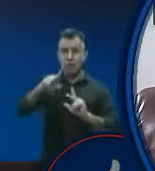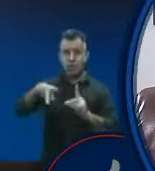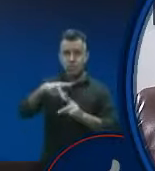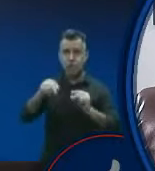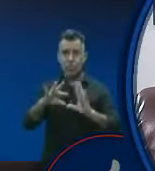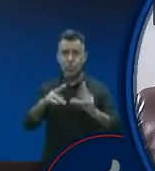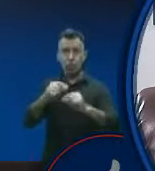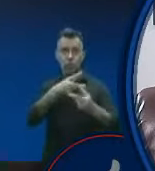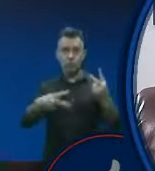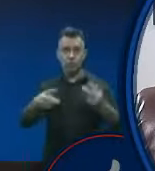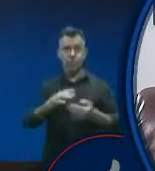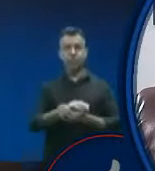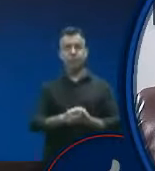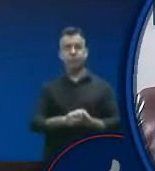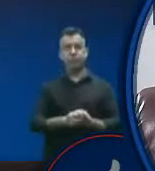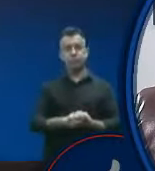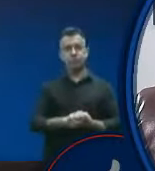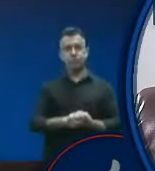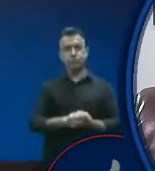Via.